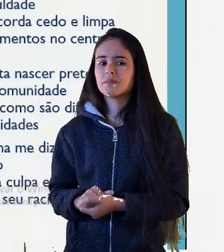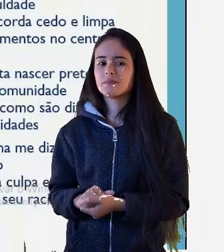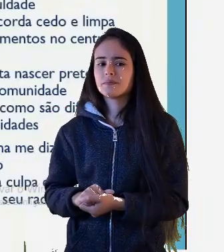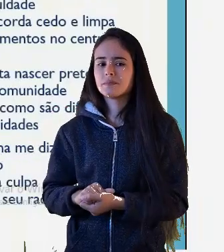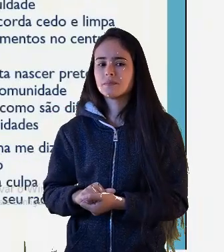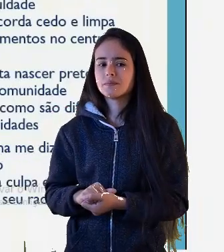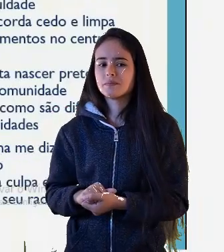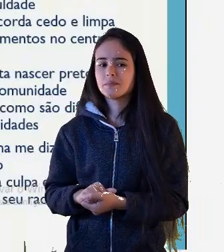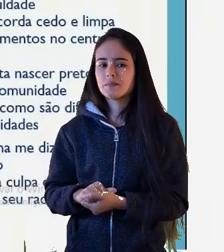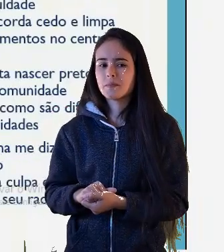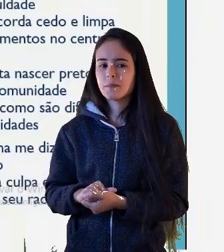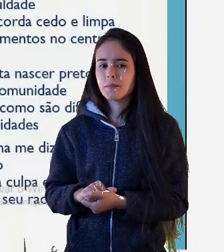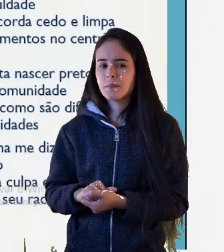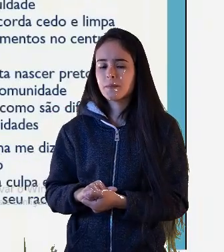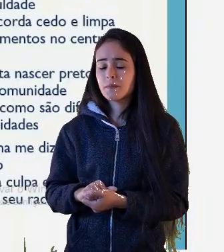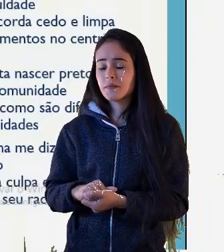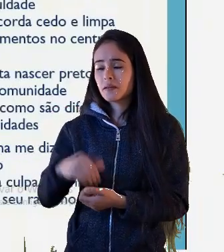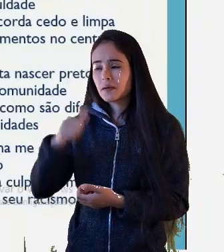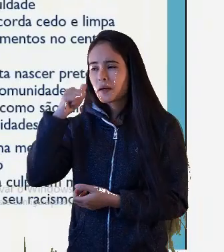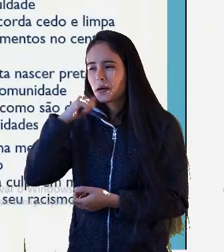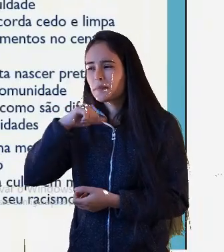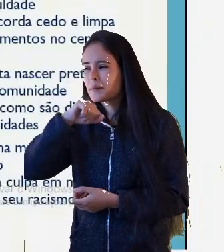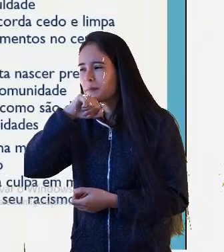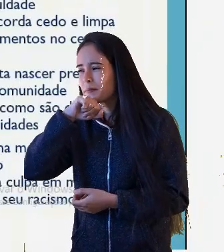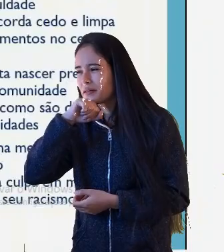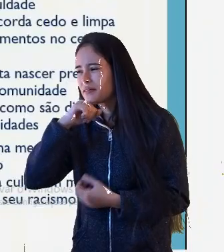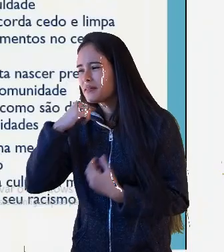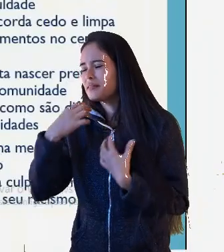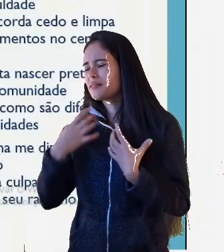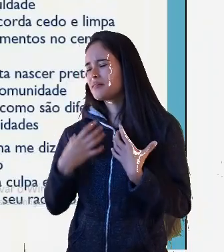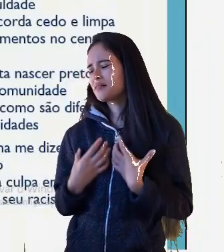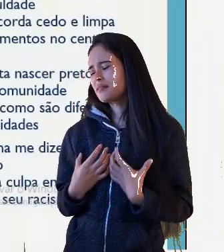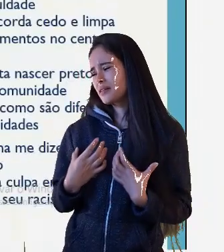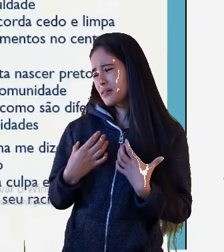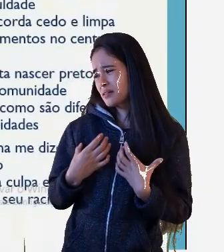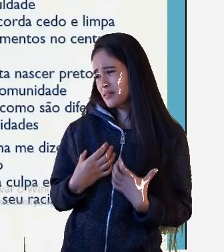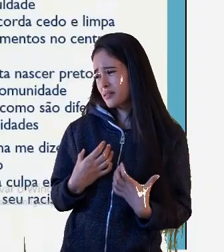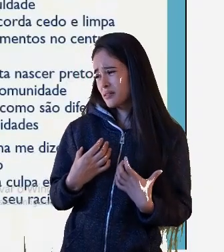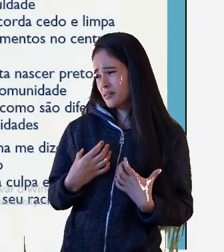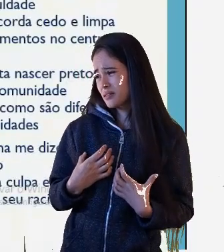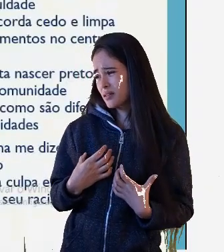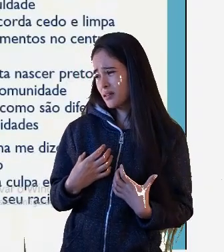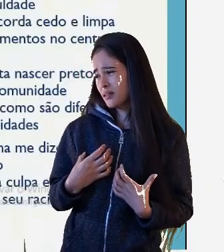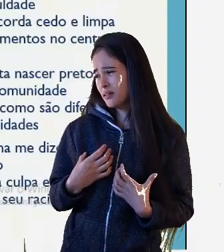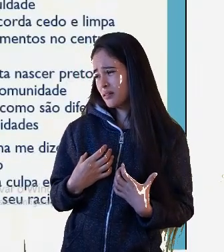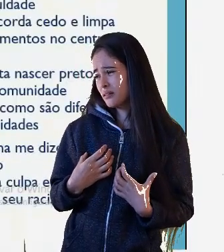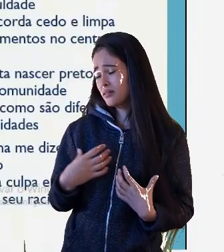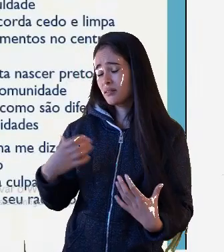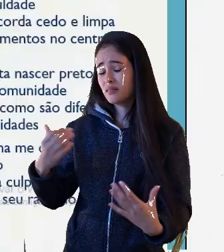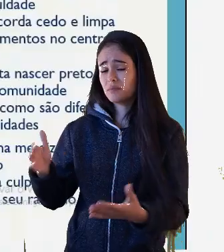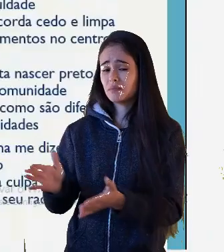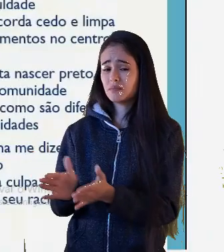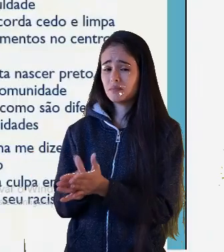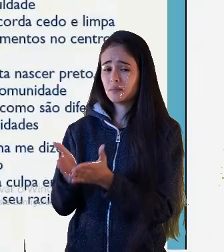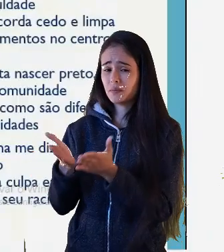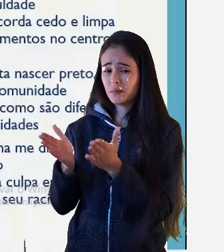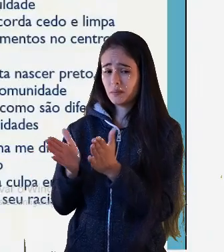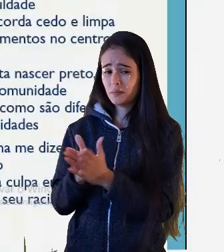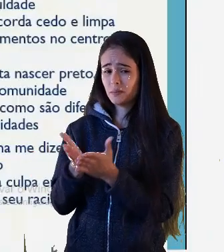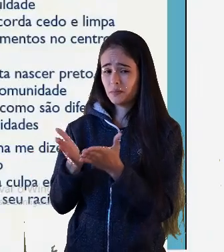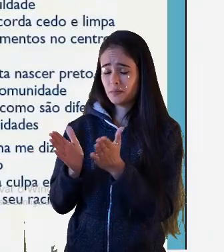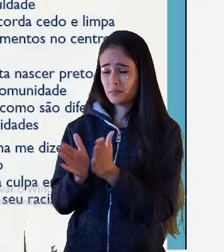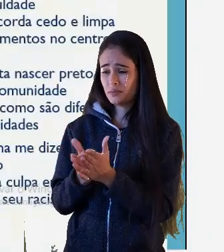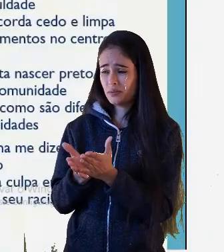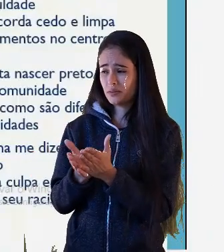mais e humilham mais. O que você faria? Ela cansou da humilhação e não quer mais escola. No Natal, ela chorou porque não ganhou